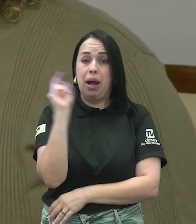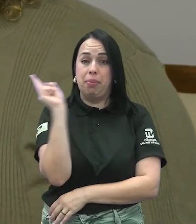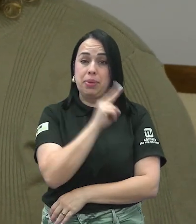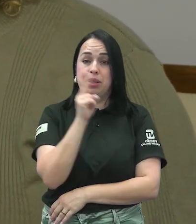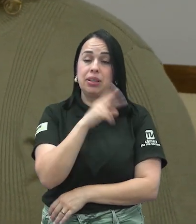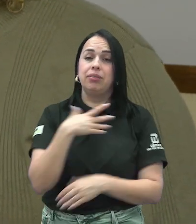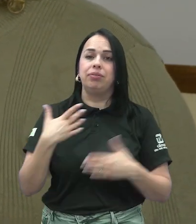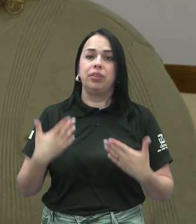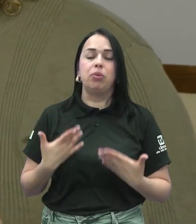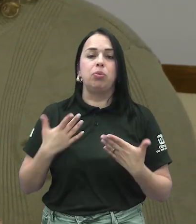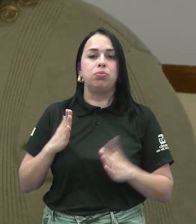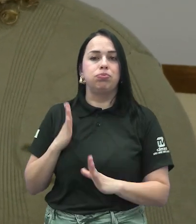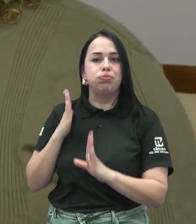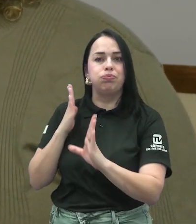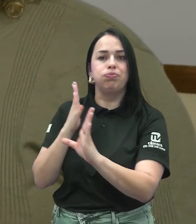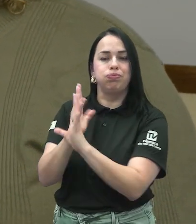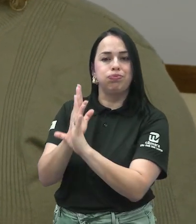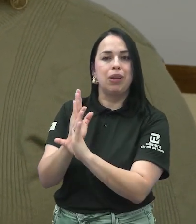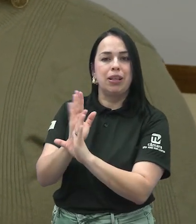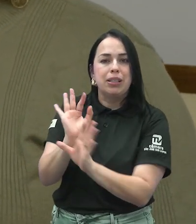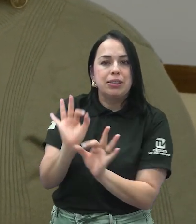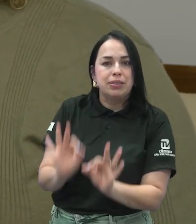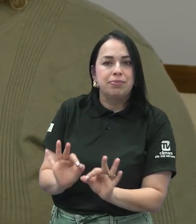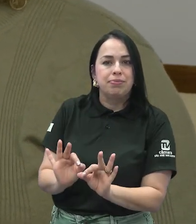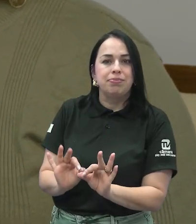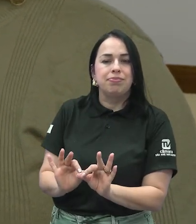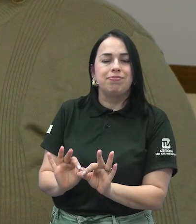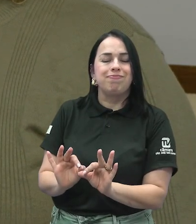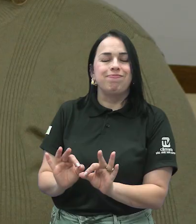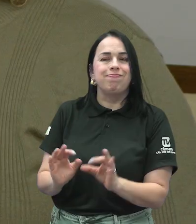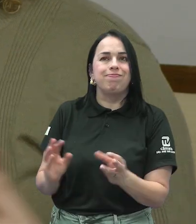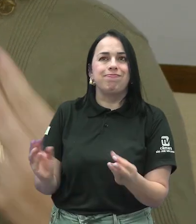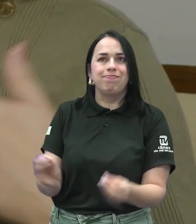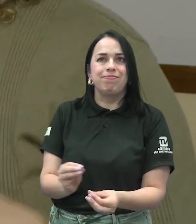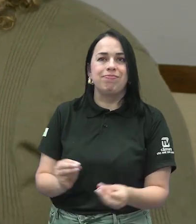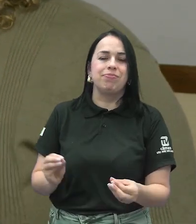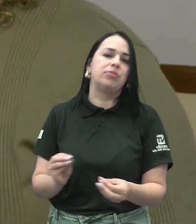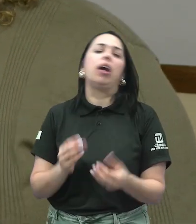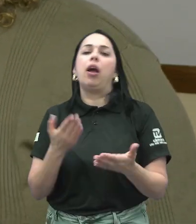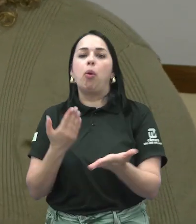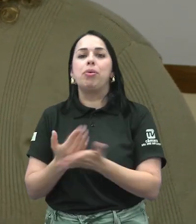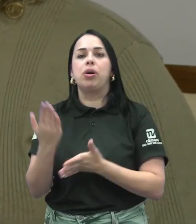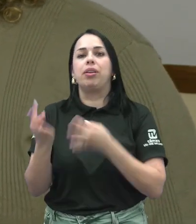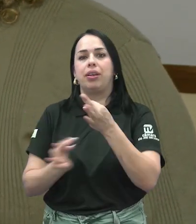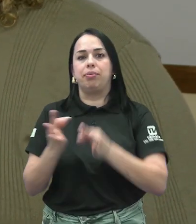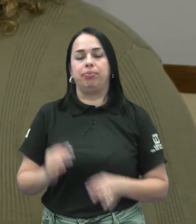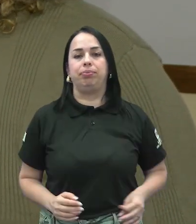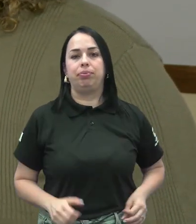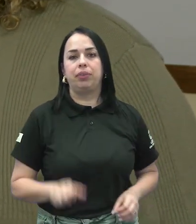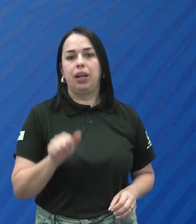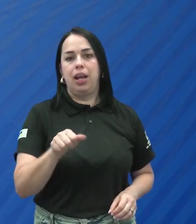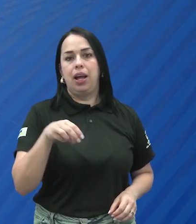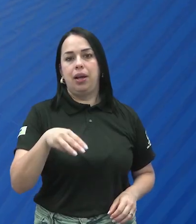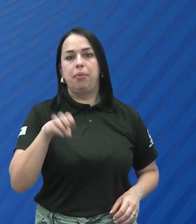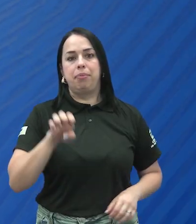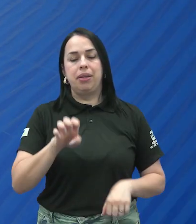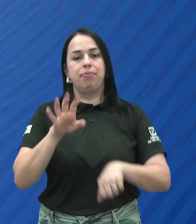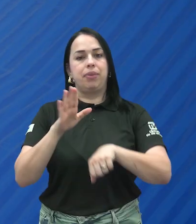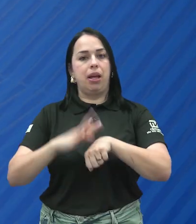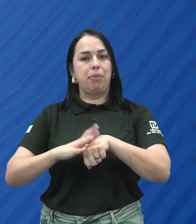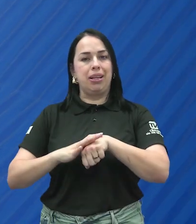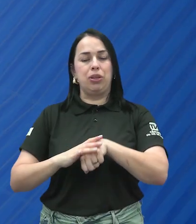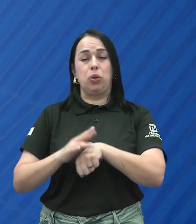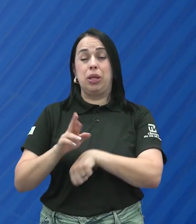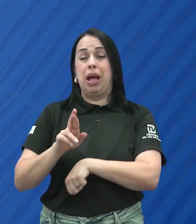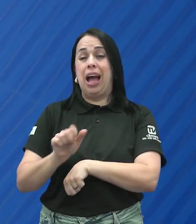quanto antes. Então, quando a gente descobriu o que era, veio essa resposta para a gente poder tratar. A AME